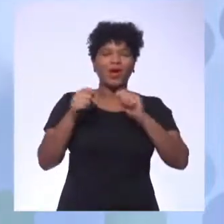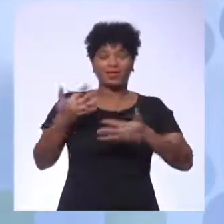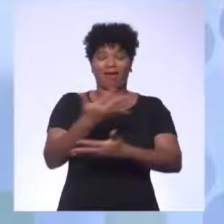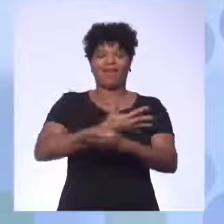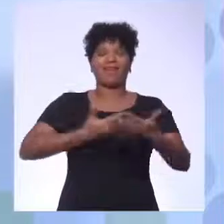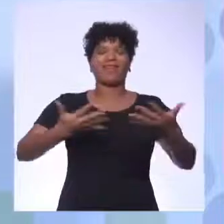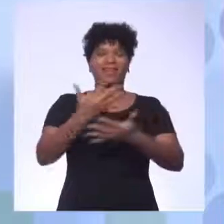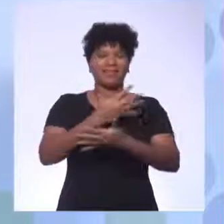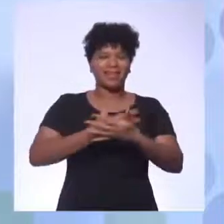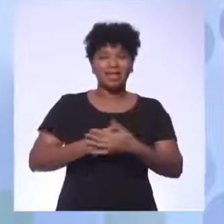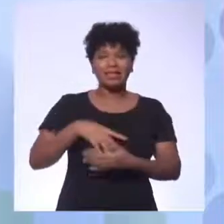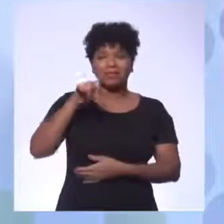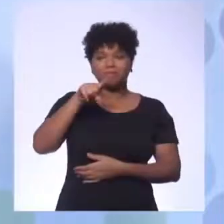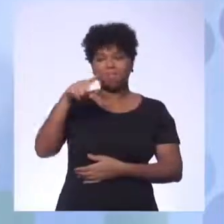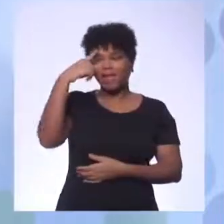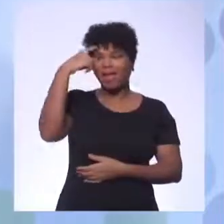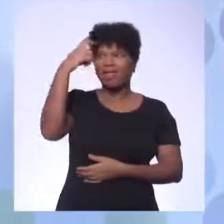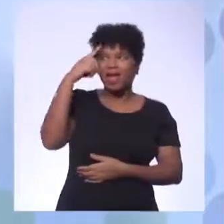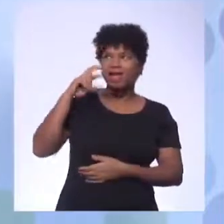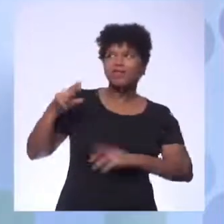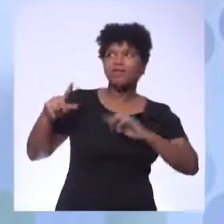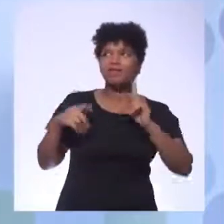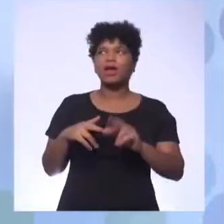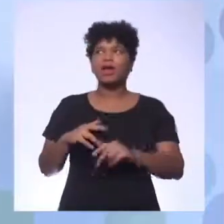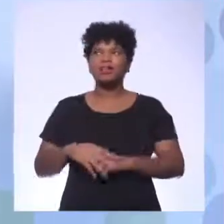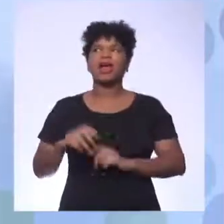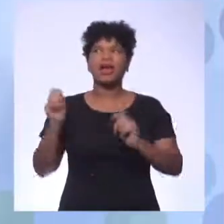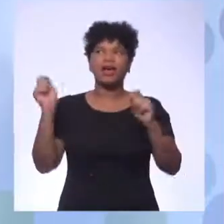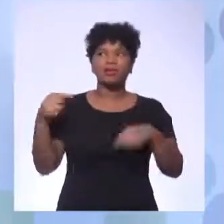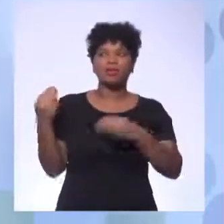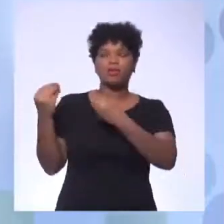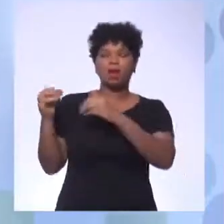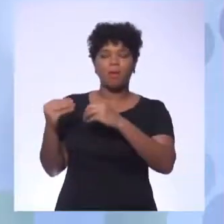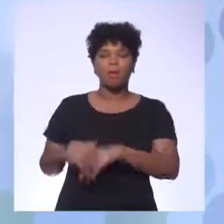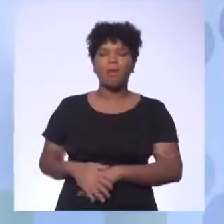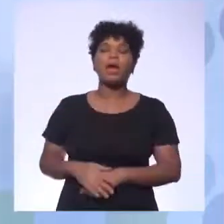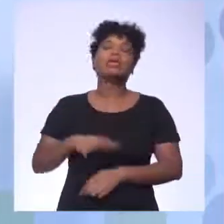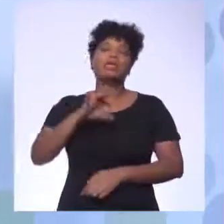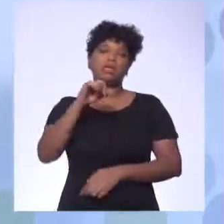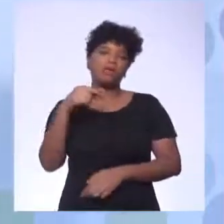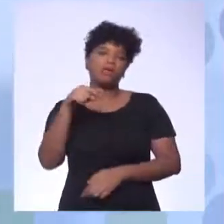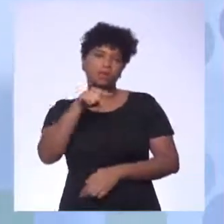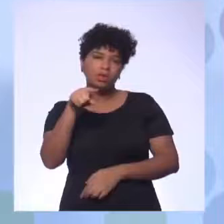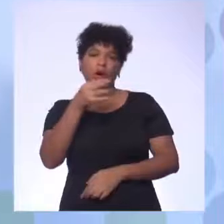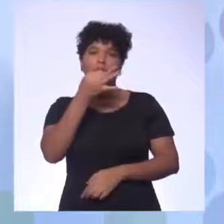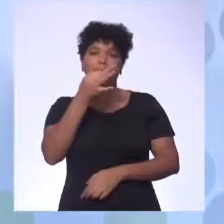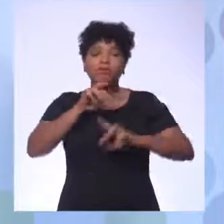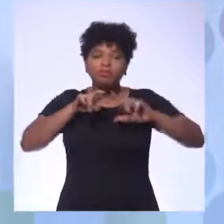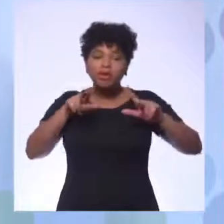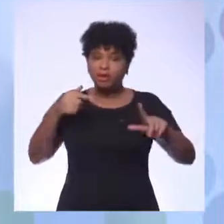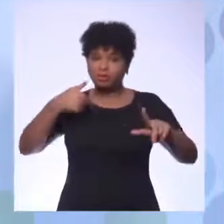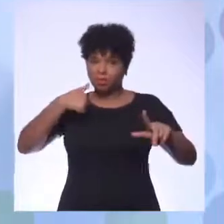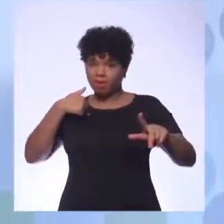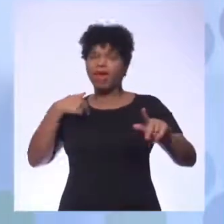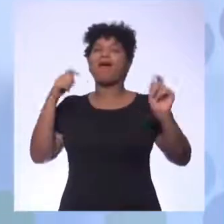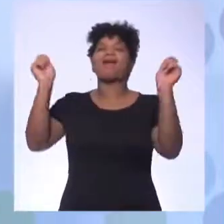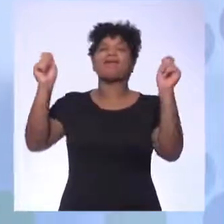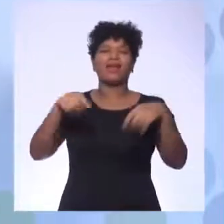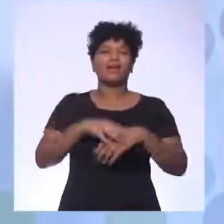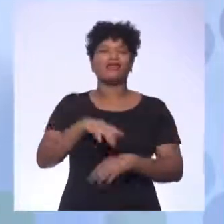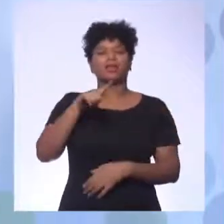suas ideias, se você vê que eu falei alguma coisa aqui que você não concorda muito, pode colocar também, que a nossa aula sempre foi